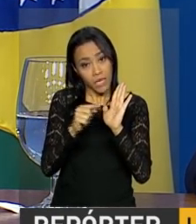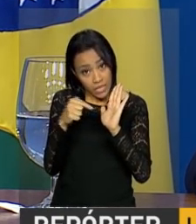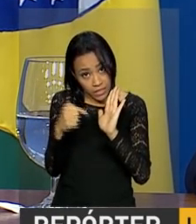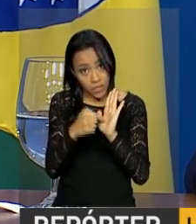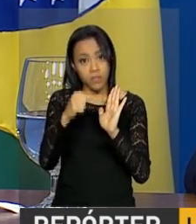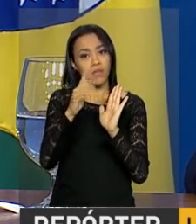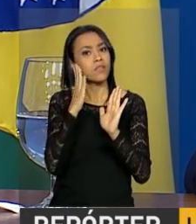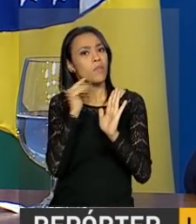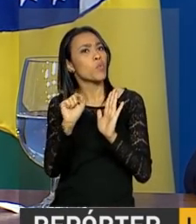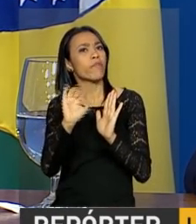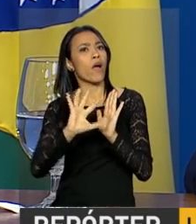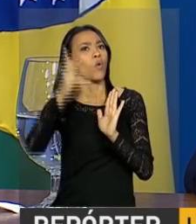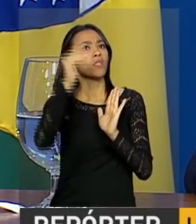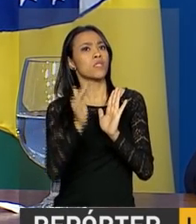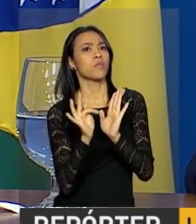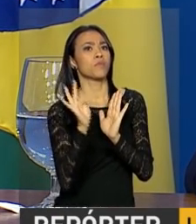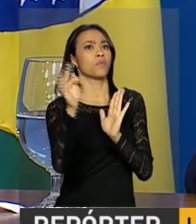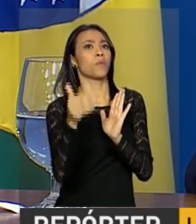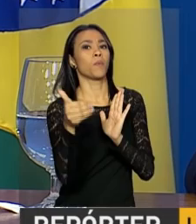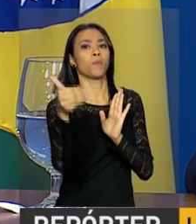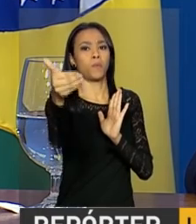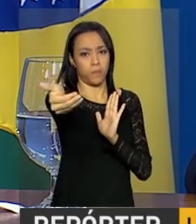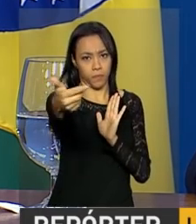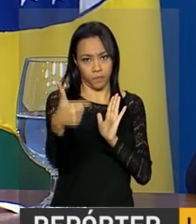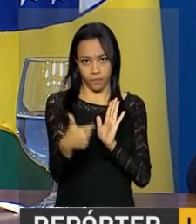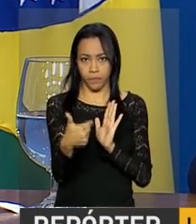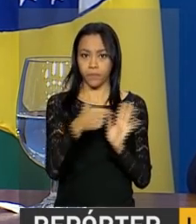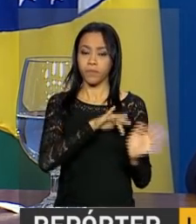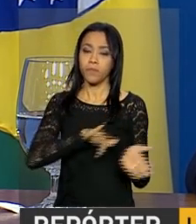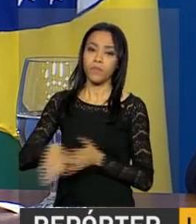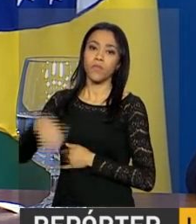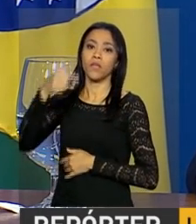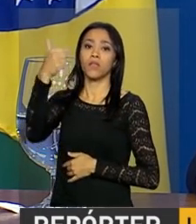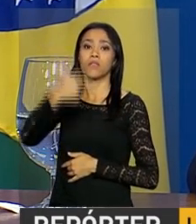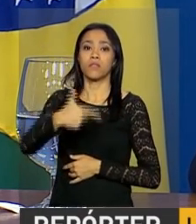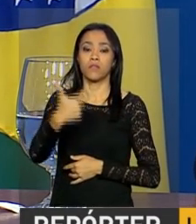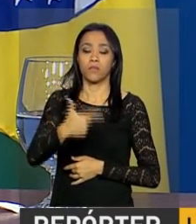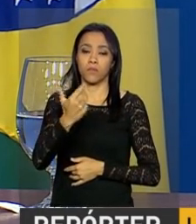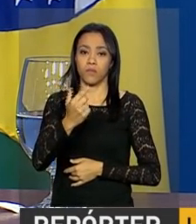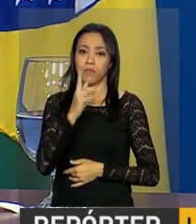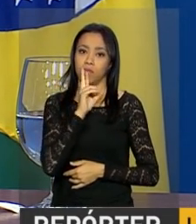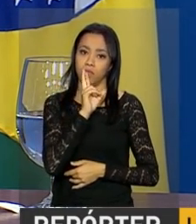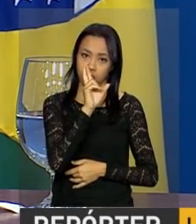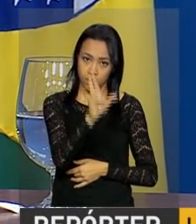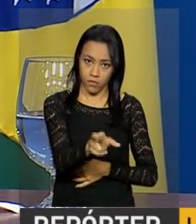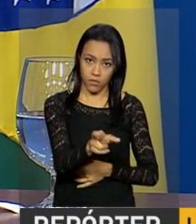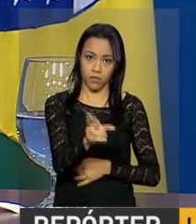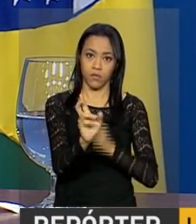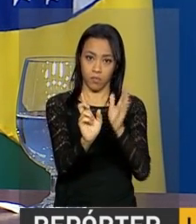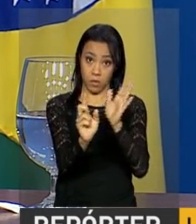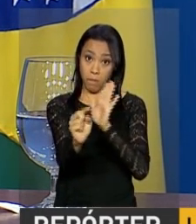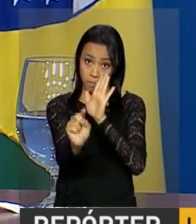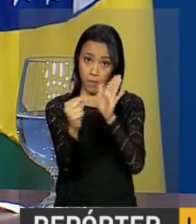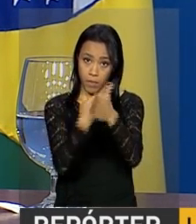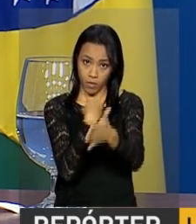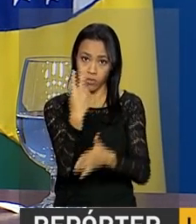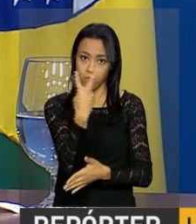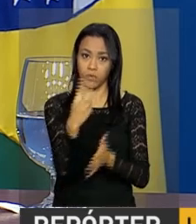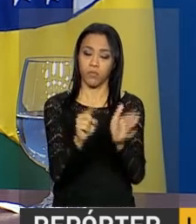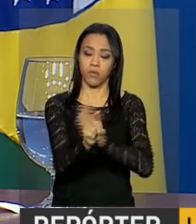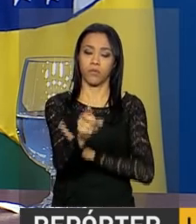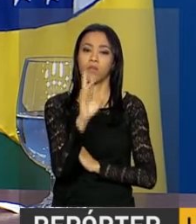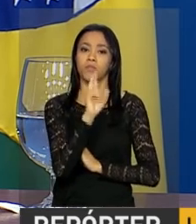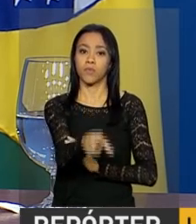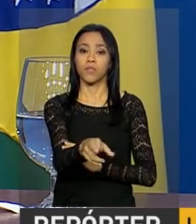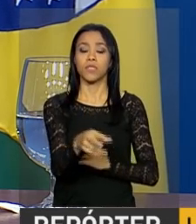no momento adequado. Em relação à segunda pergunta do cronograma, que eh se